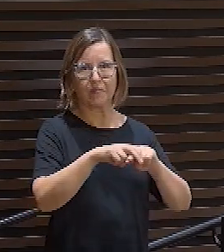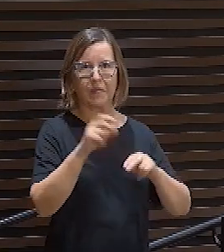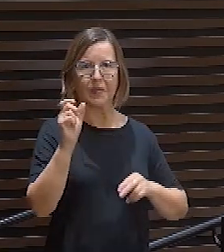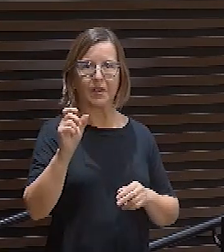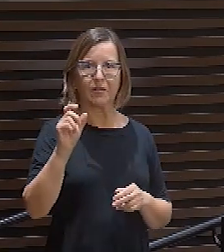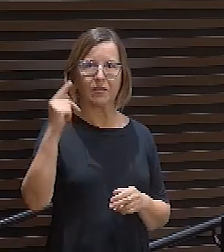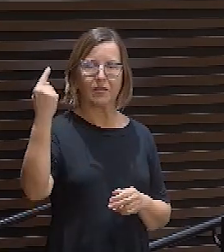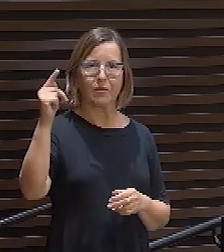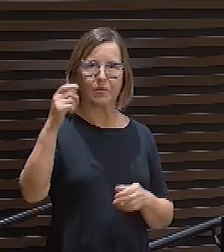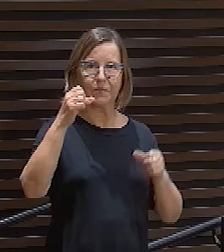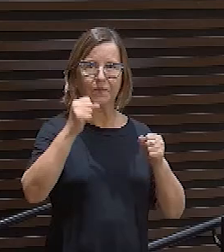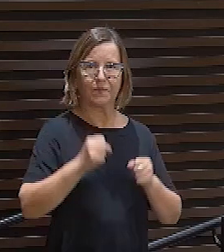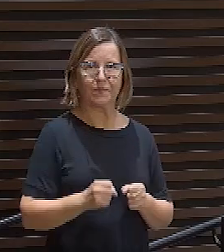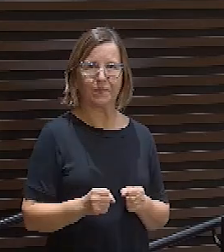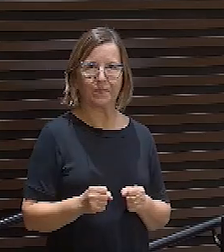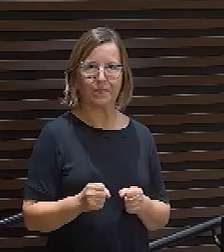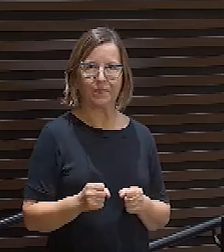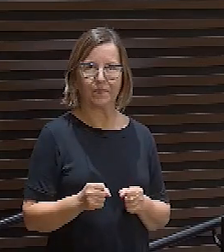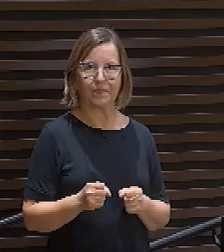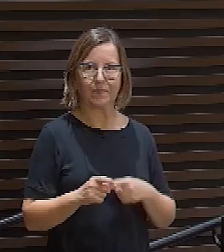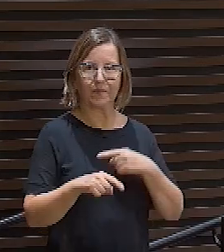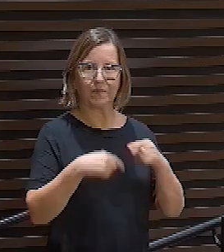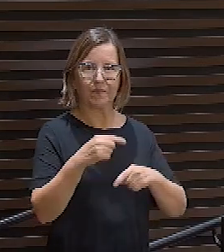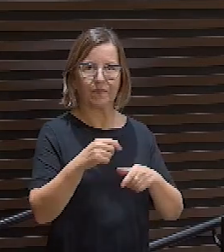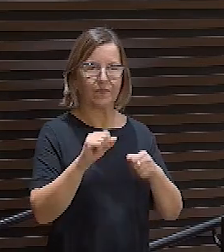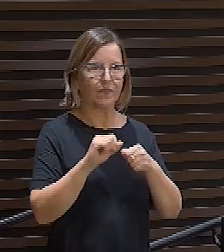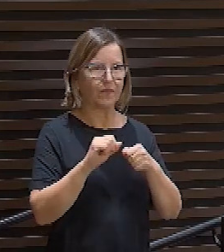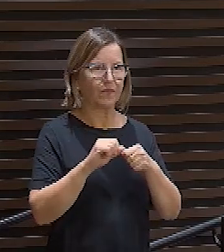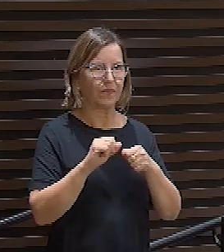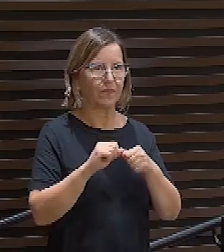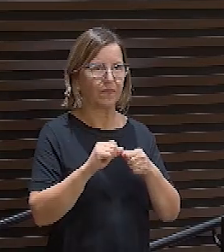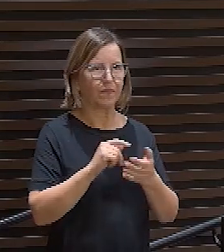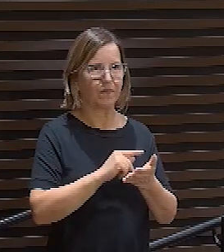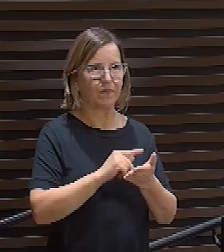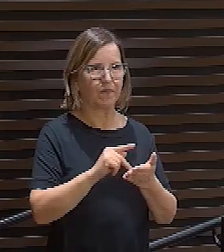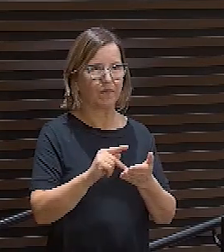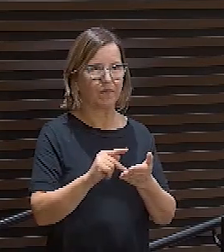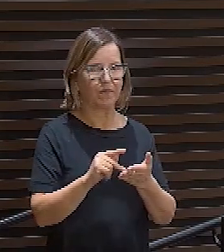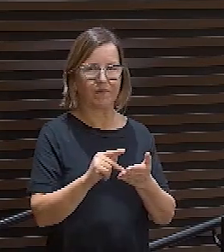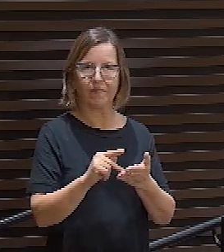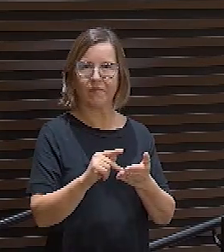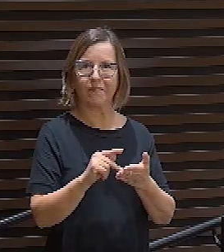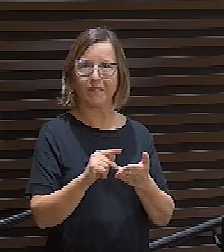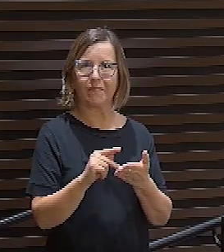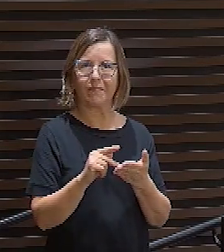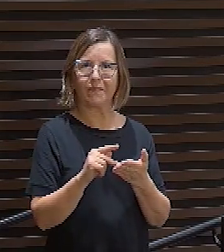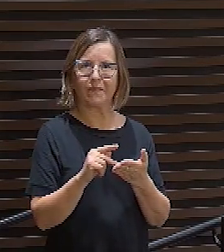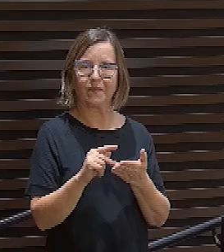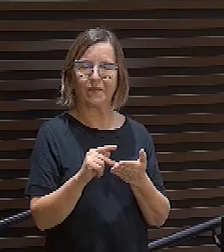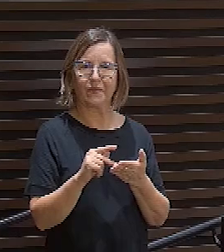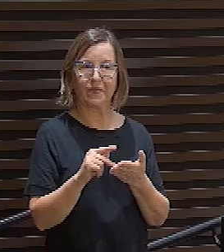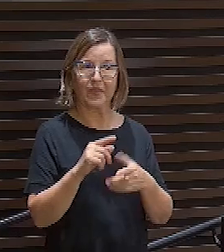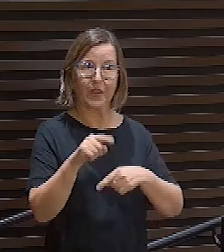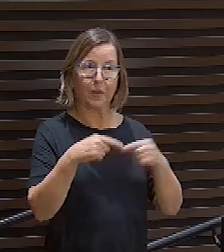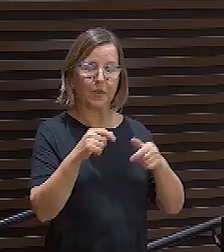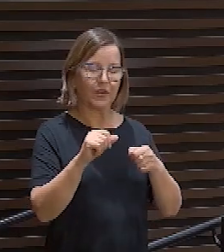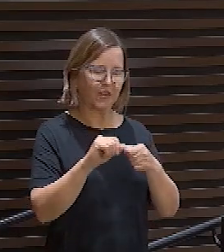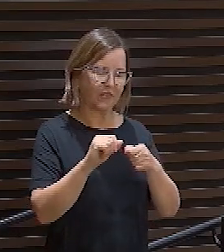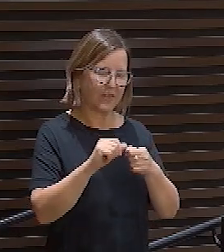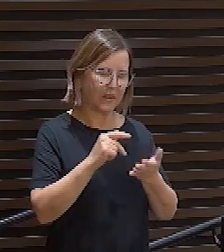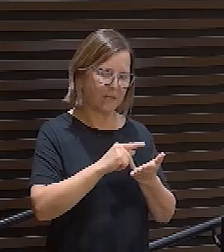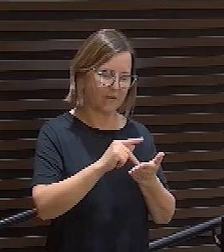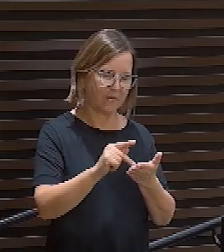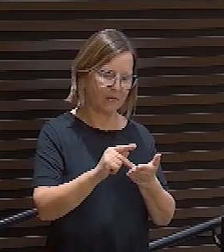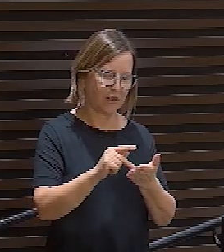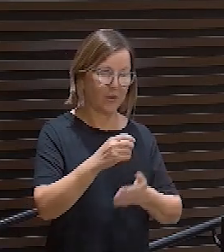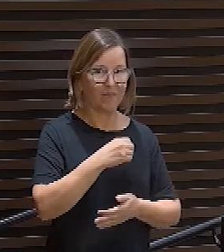pela palavra do seu poder. E depois dele ter feito isso que a gente acabou de ver, depois dele ter feito a